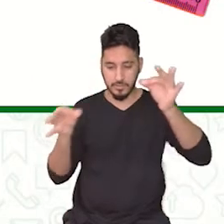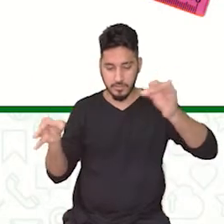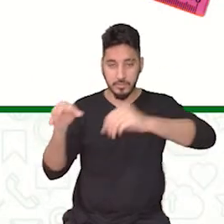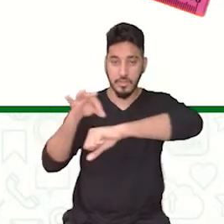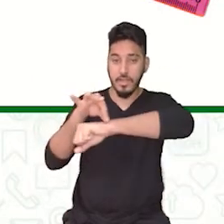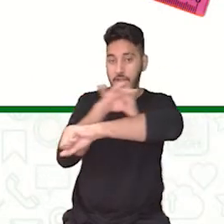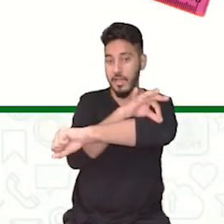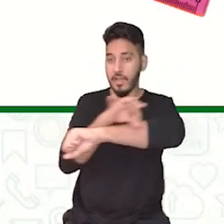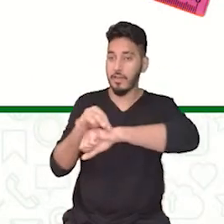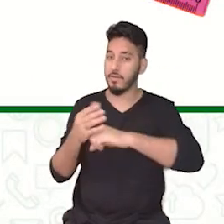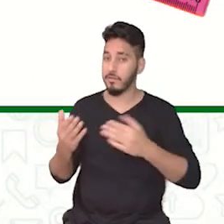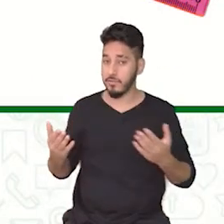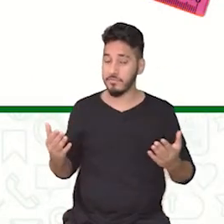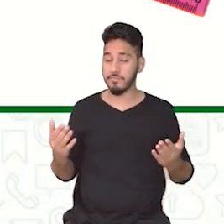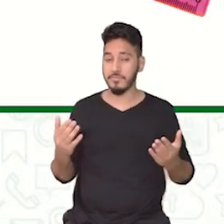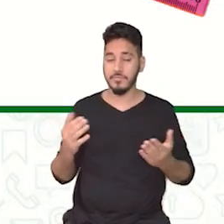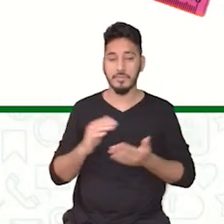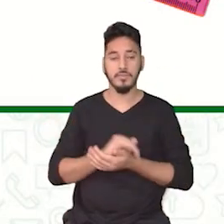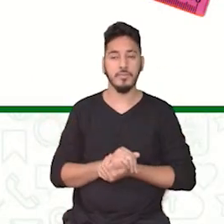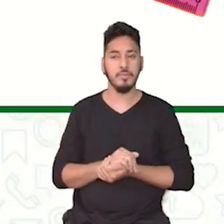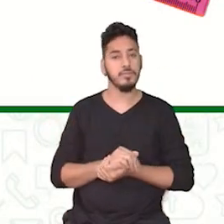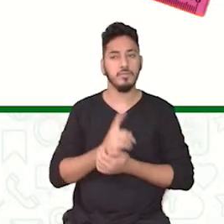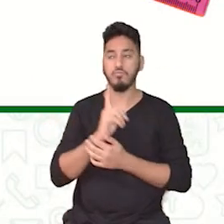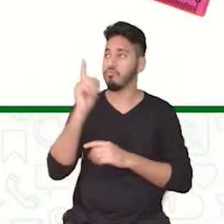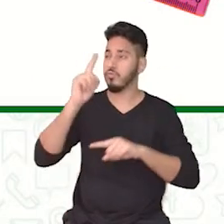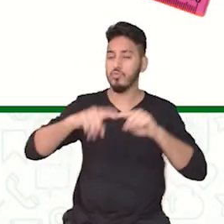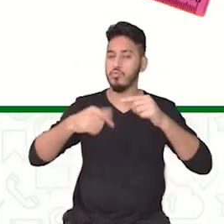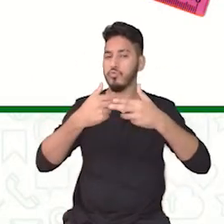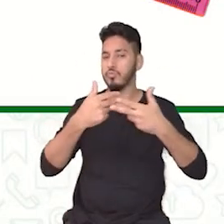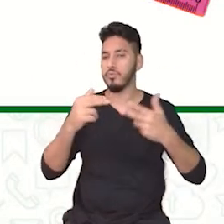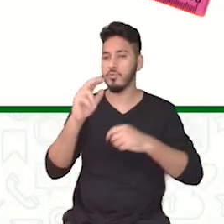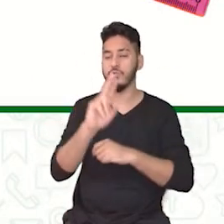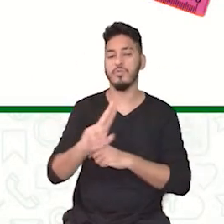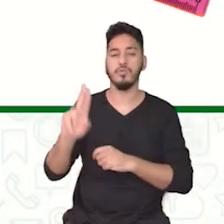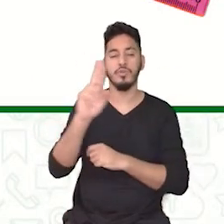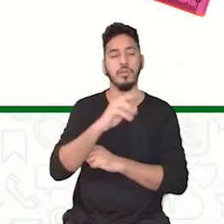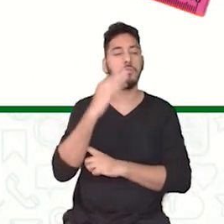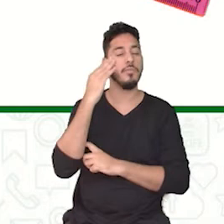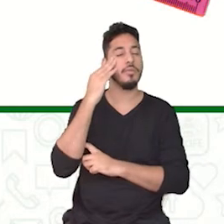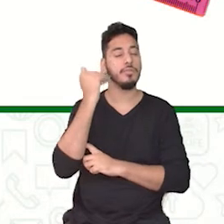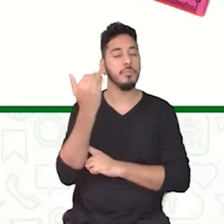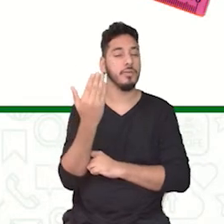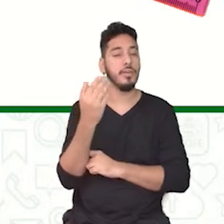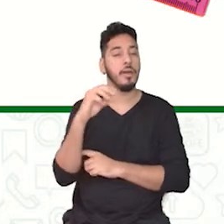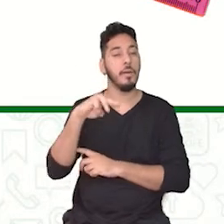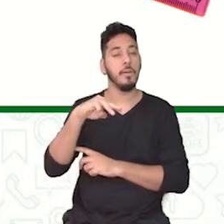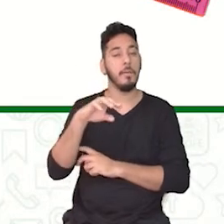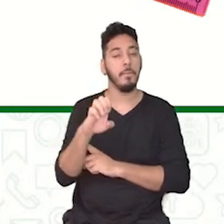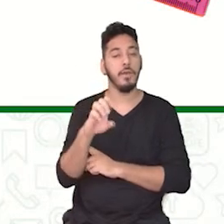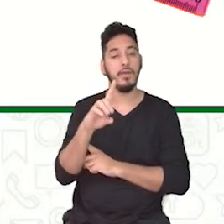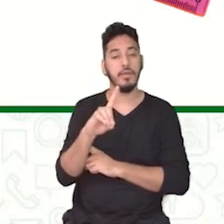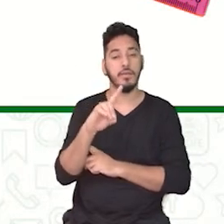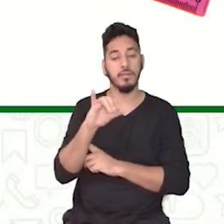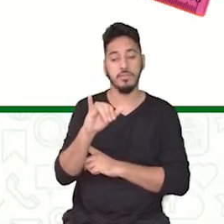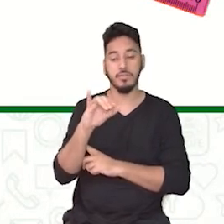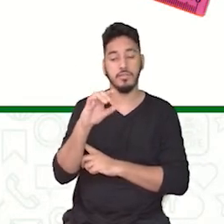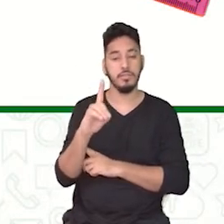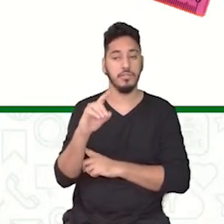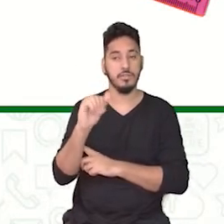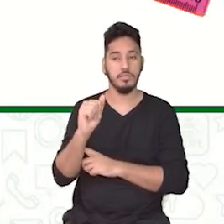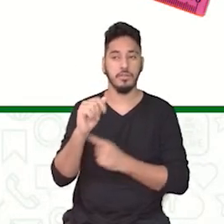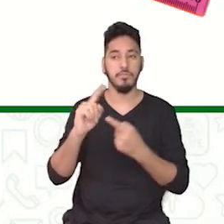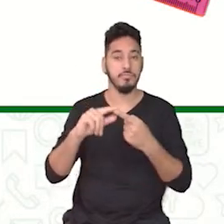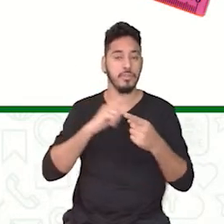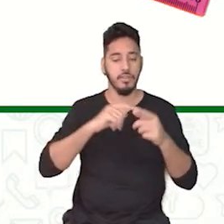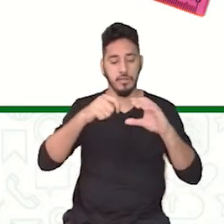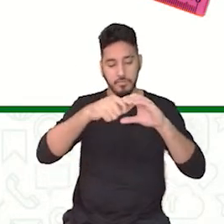tá? Então, são os instrumentos aí usados para calcular medida, que é a trena, a